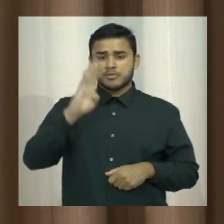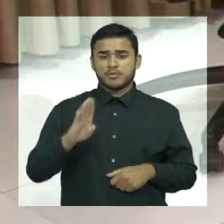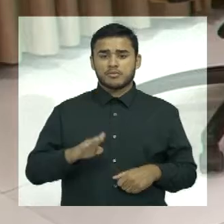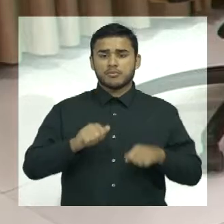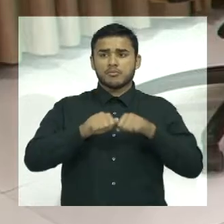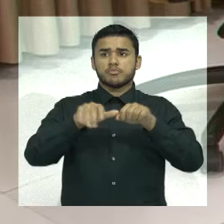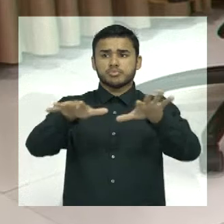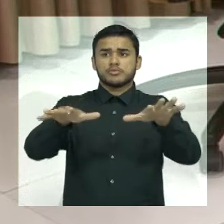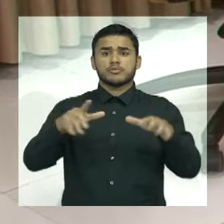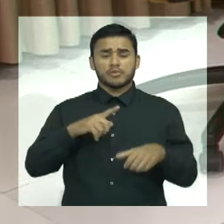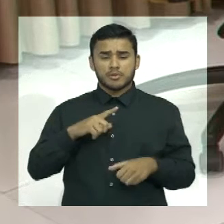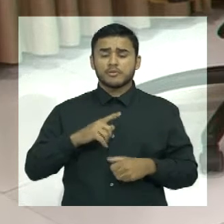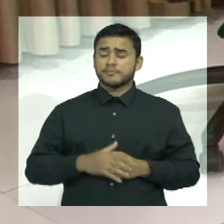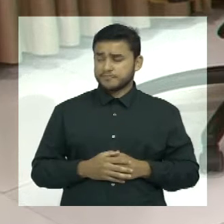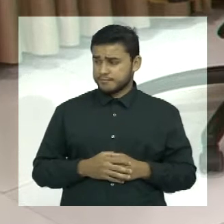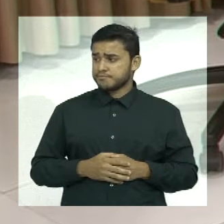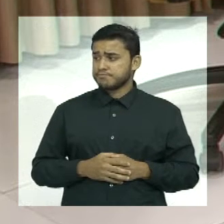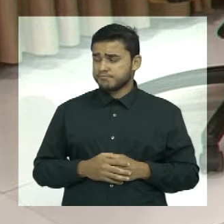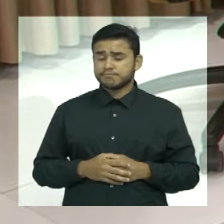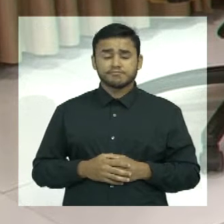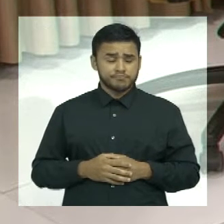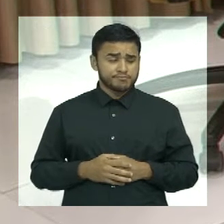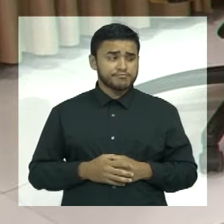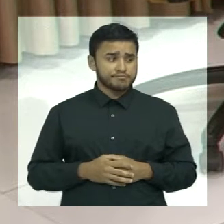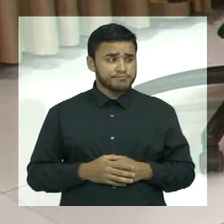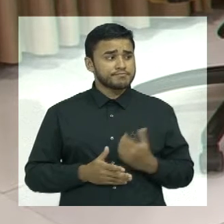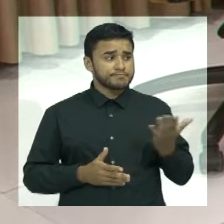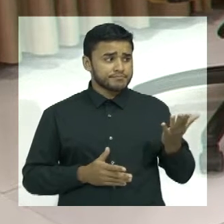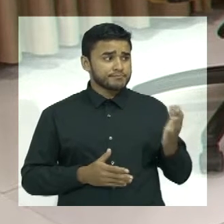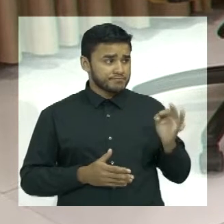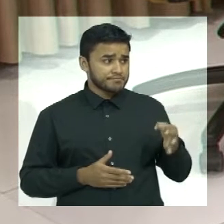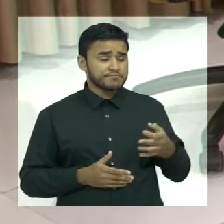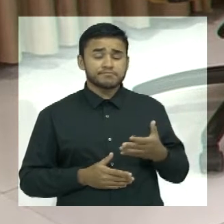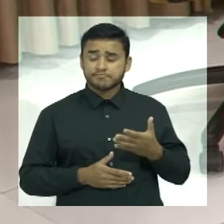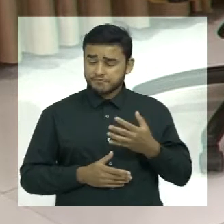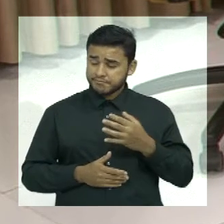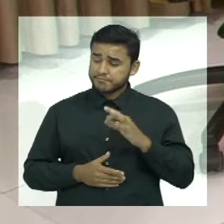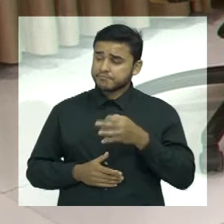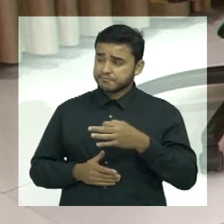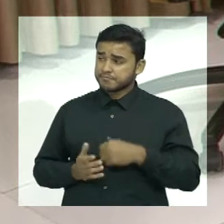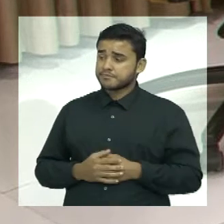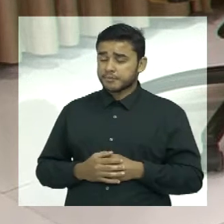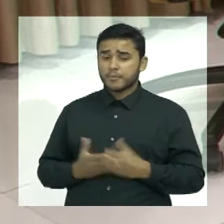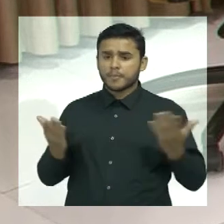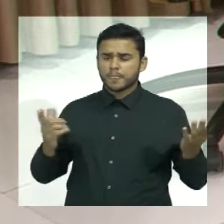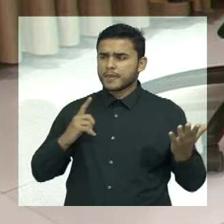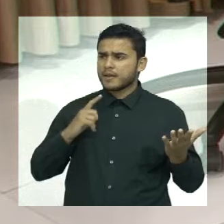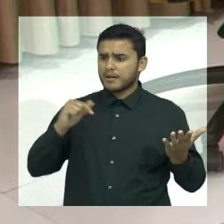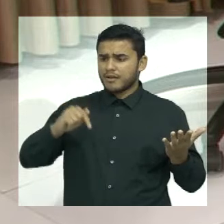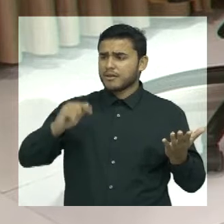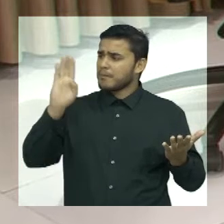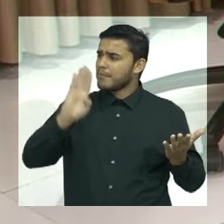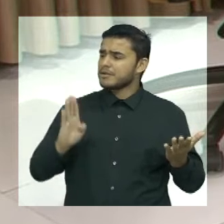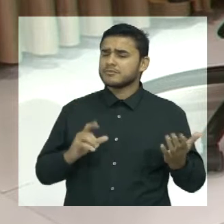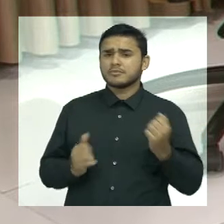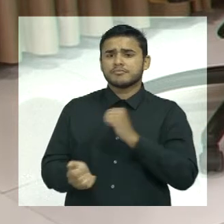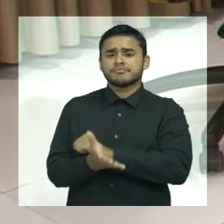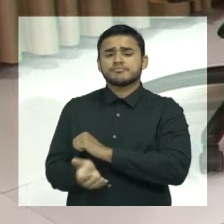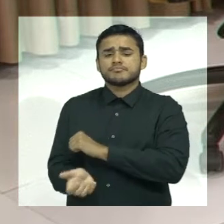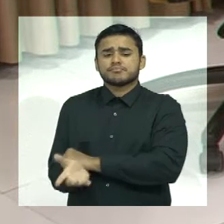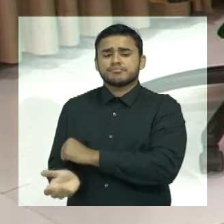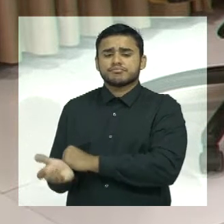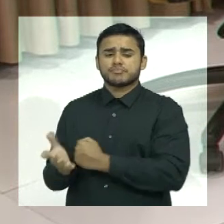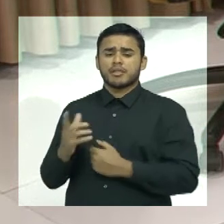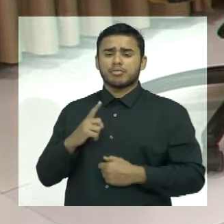mais fácil. Sim, um país onde você encontra um maior nível de corrupção, eu posso corromper a moral das pessoas para que elas sejam